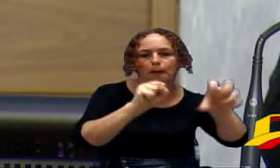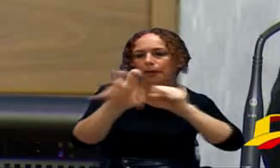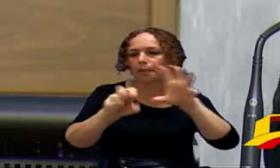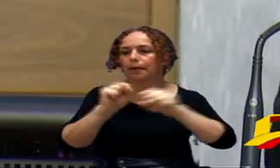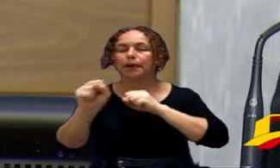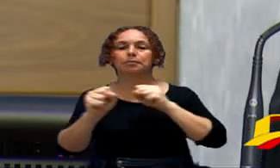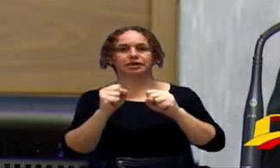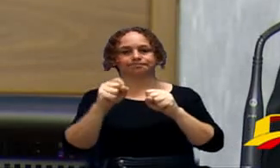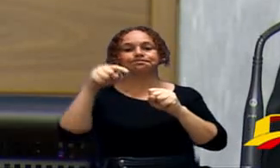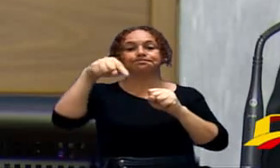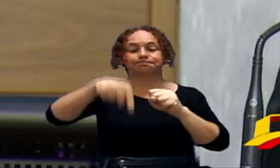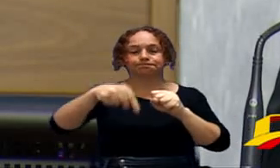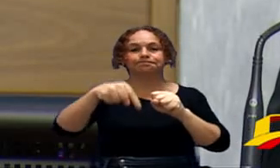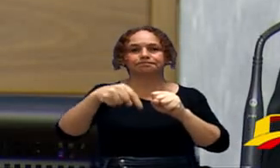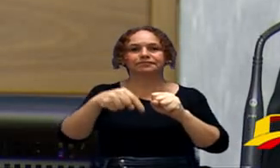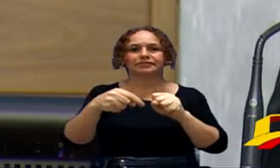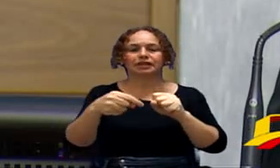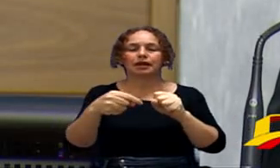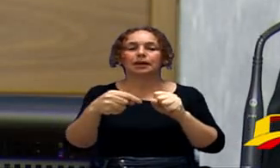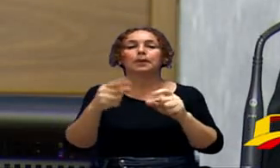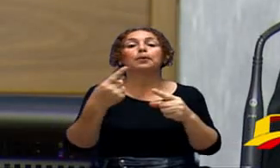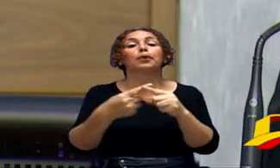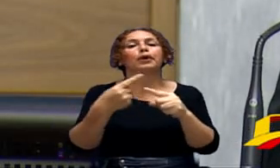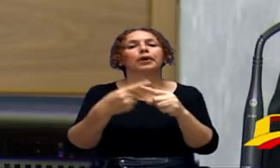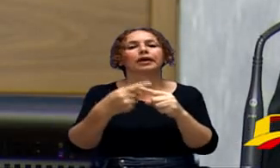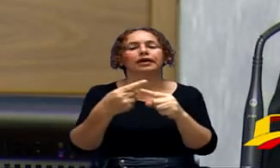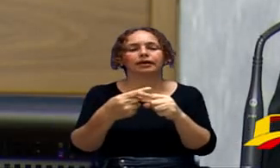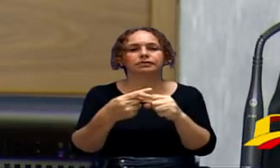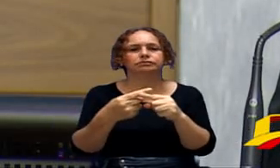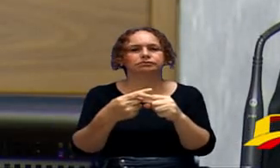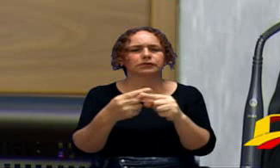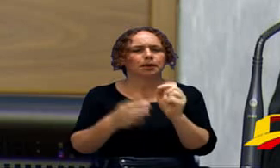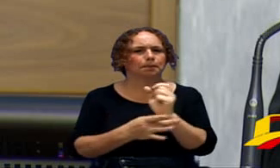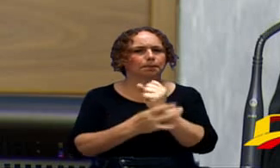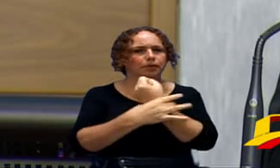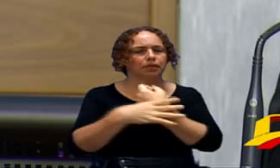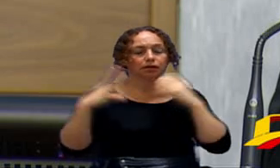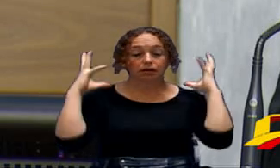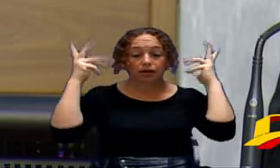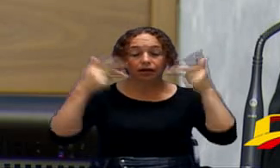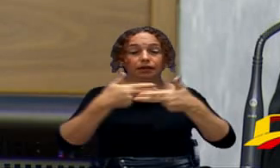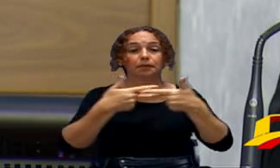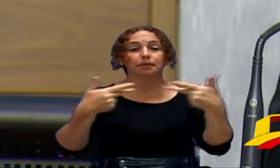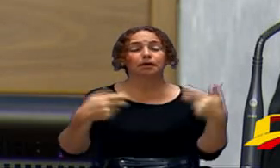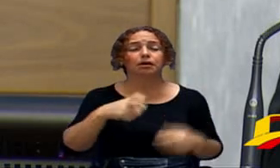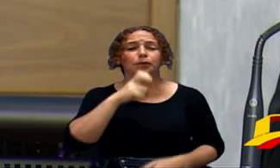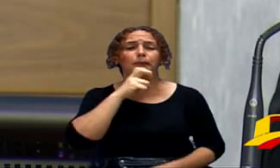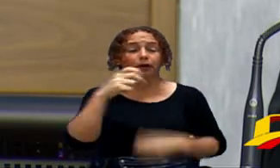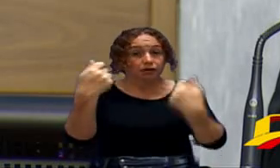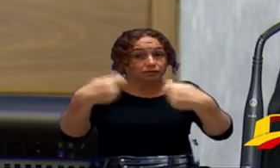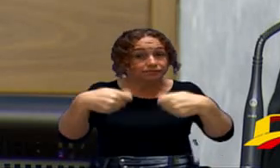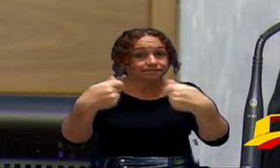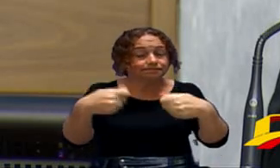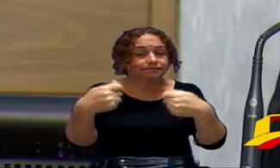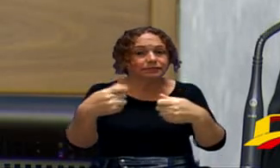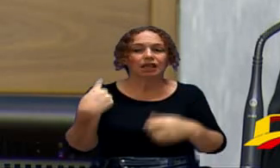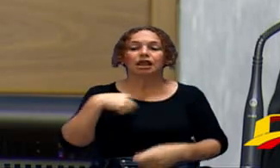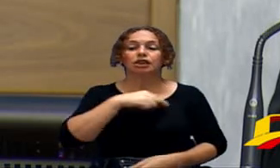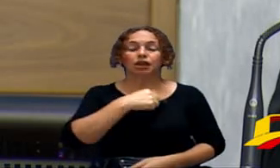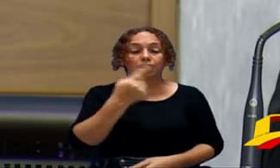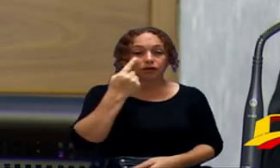uma grande comoção na cidade de Sorocaba e no país. Então, nós estamos aqui para ouvi-los, os